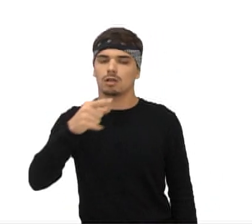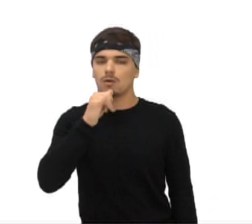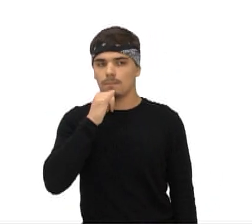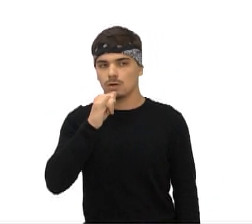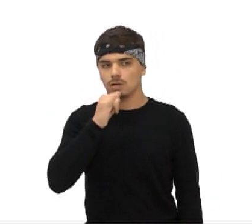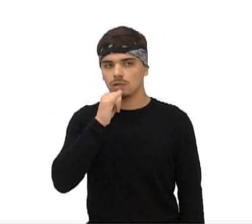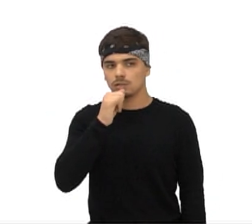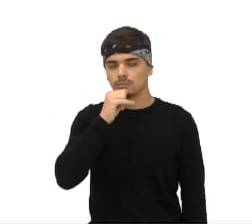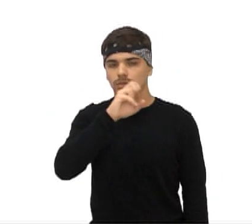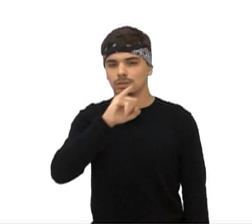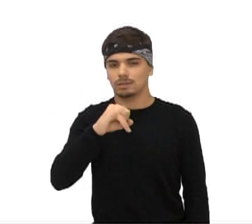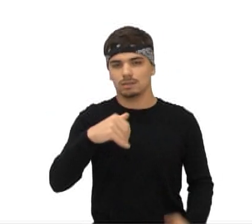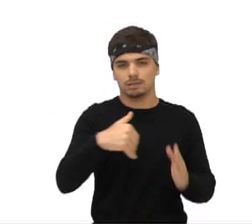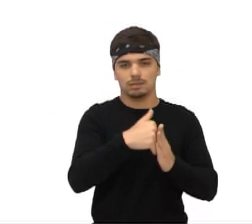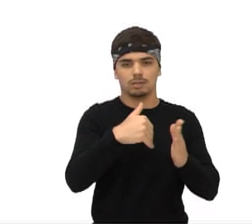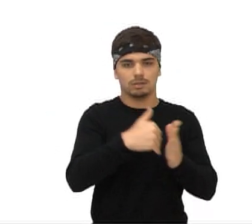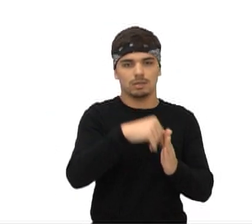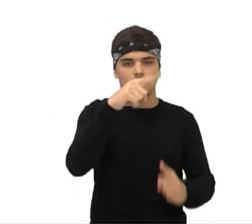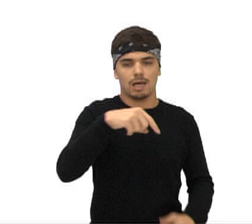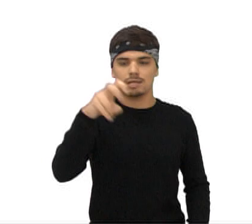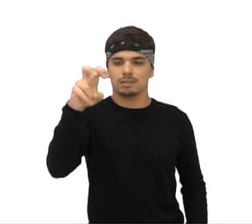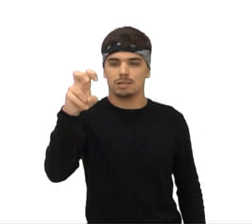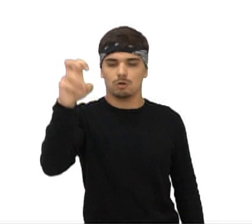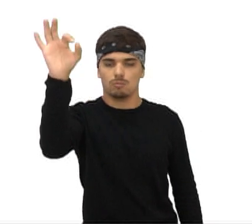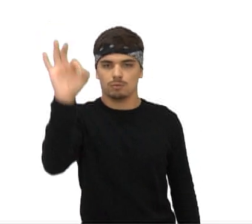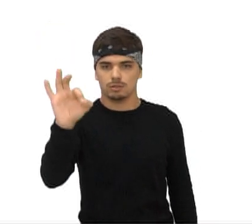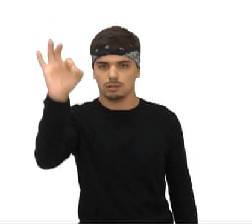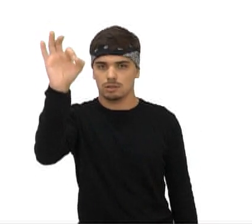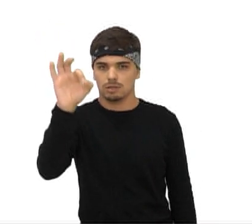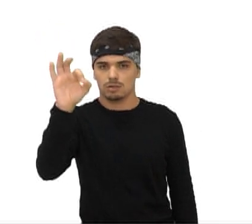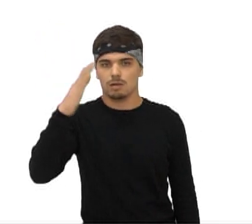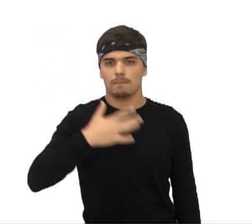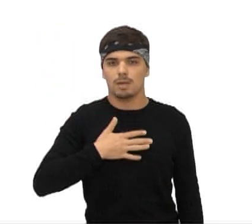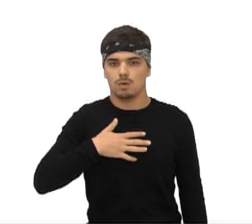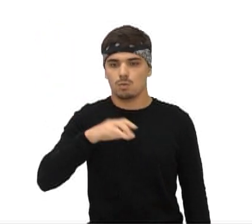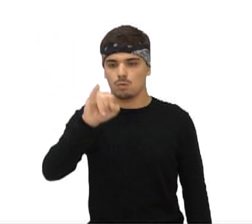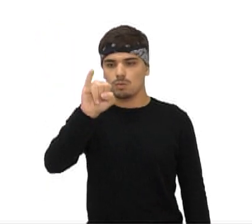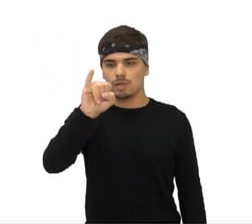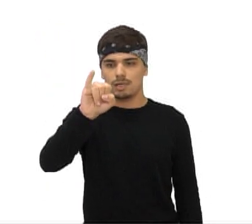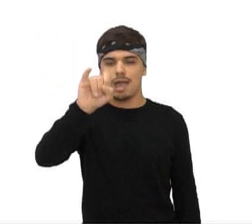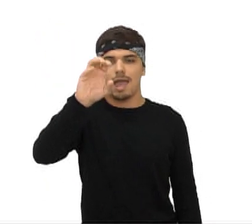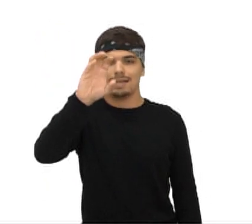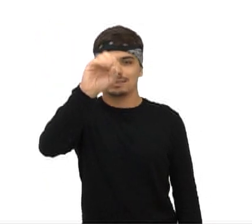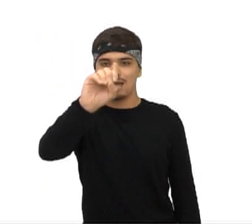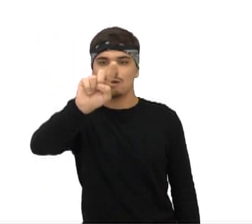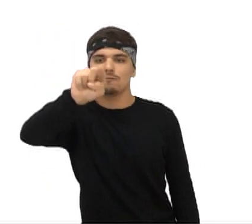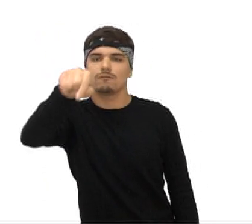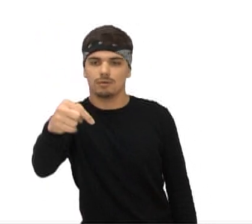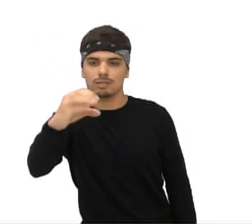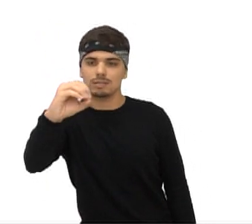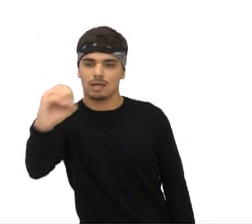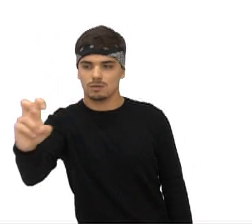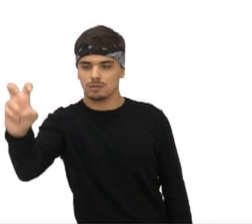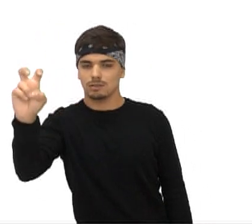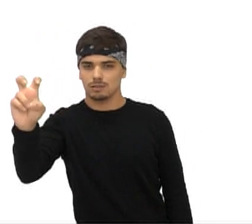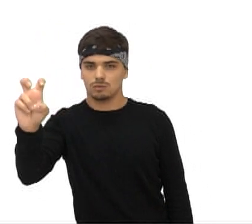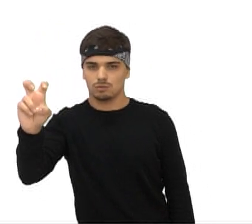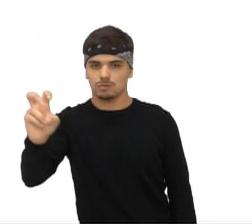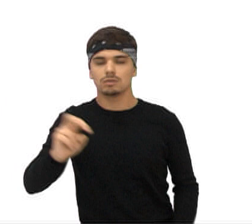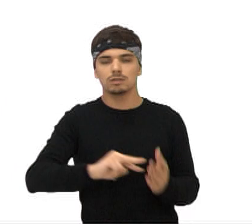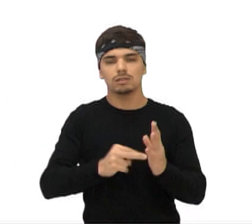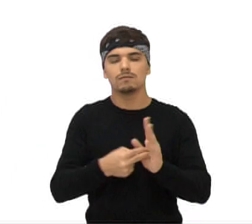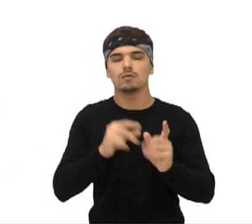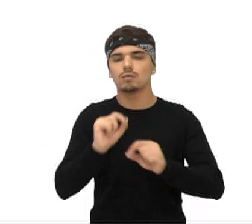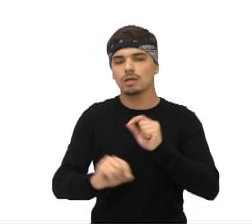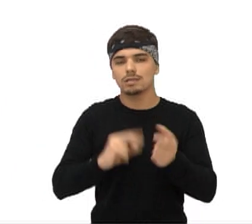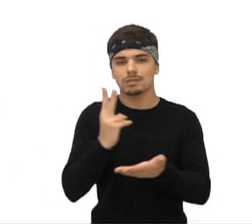exemplo, se a taxa for 5%, né, o meu I vai ser 0,05. Isso quer dizer que eu vou sempre ter